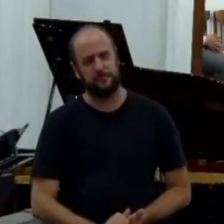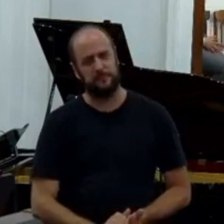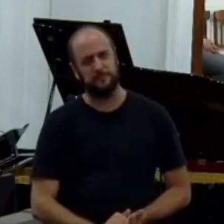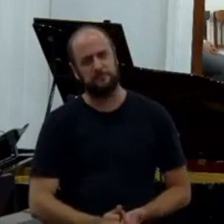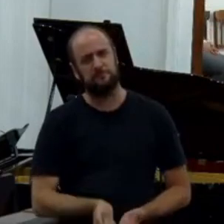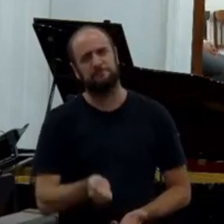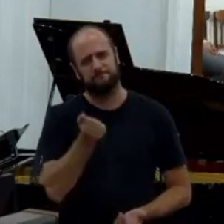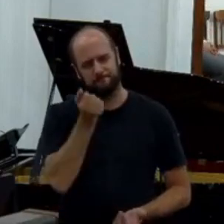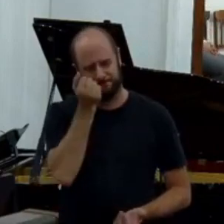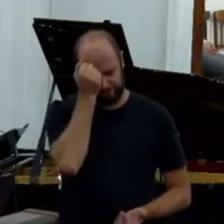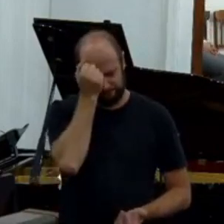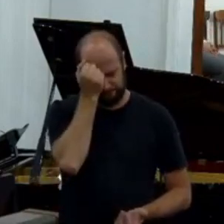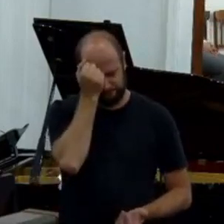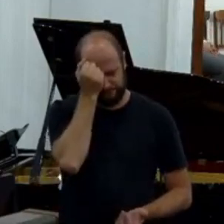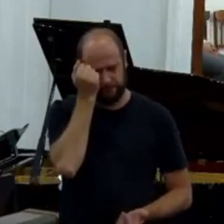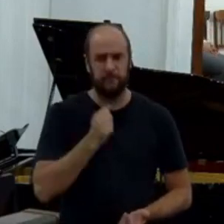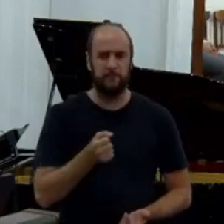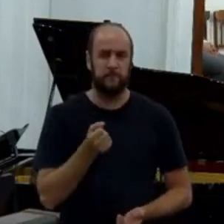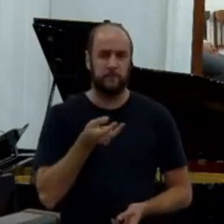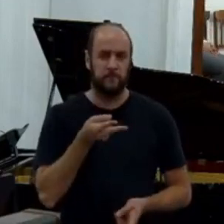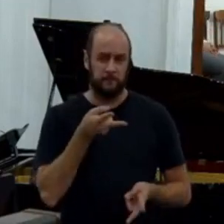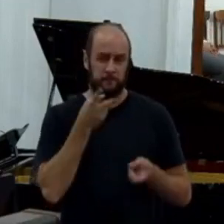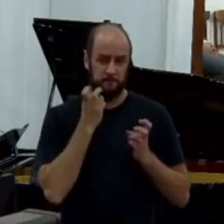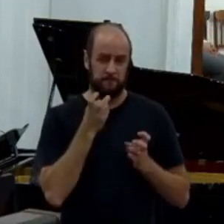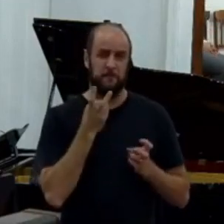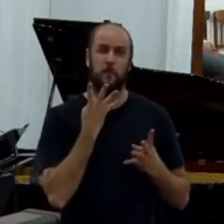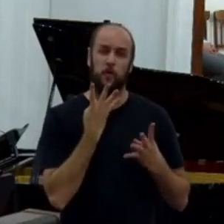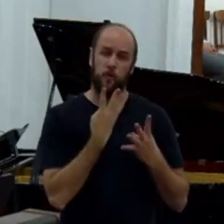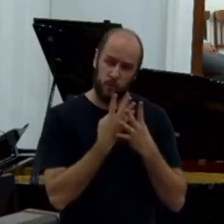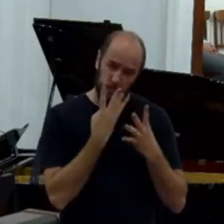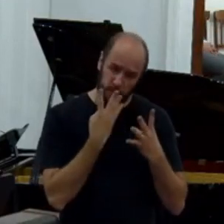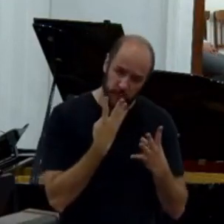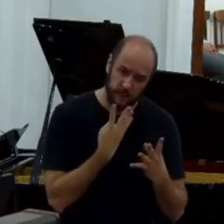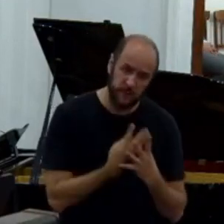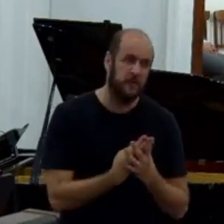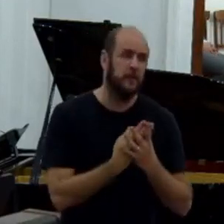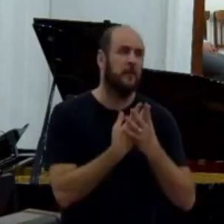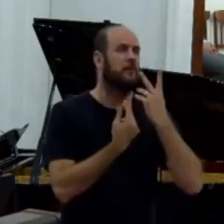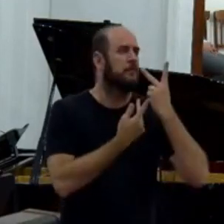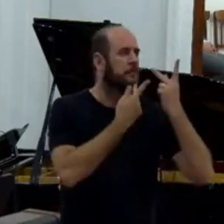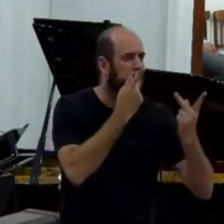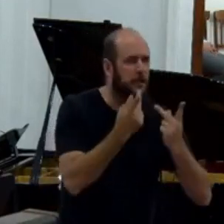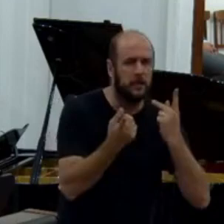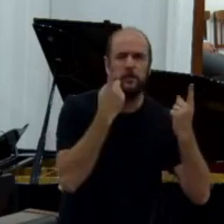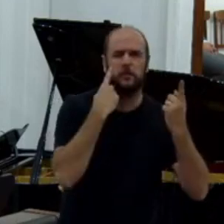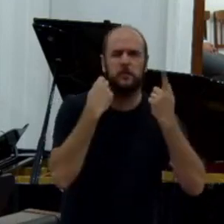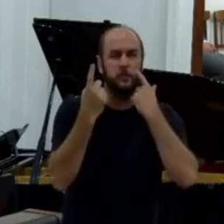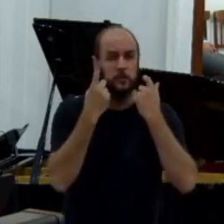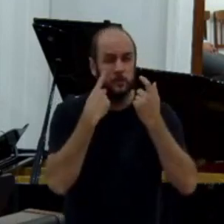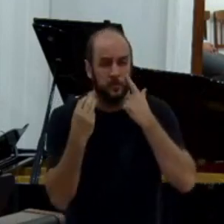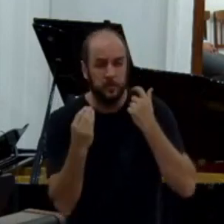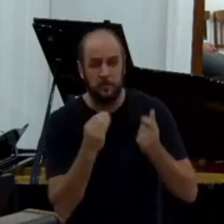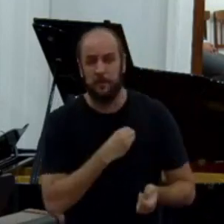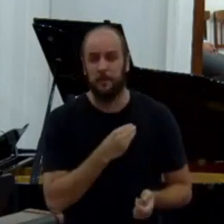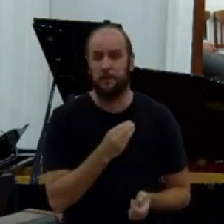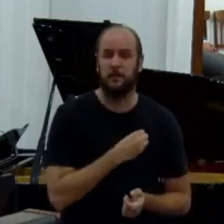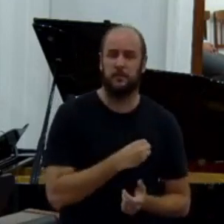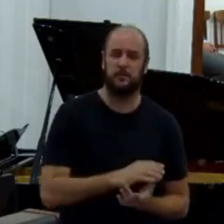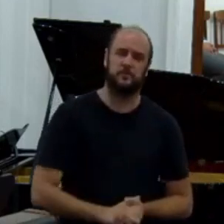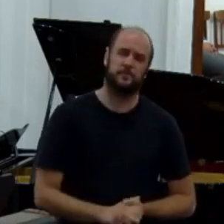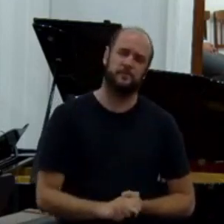Ao nos arrepender, ao reconhecer, ao confessar, ao lamentar e ao chorar pelos nossos